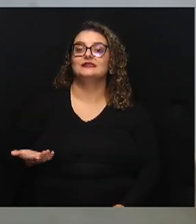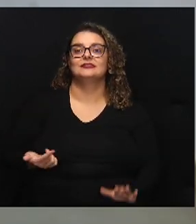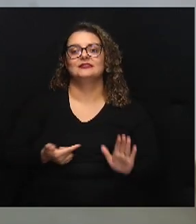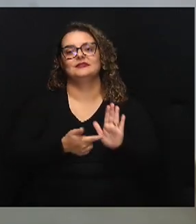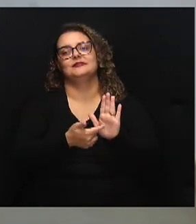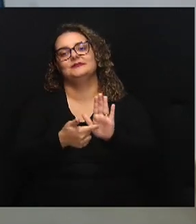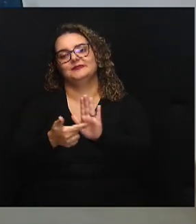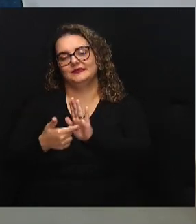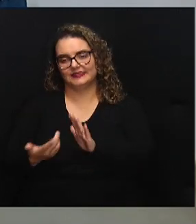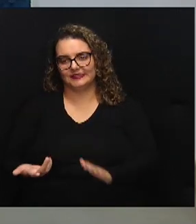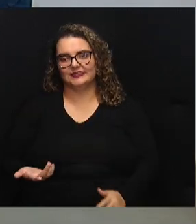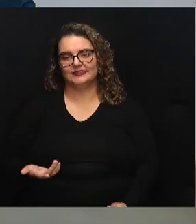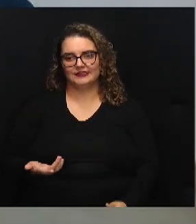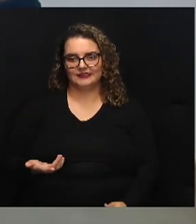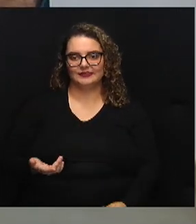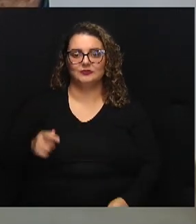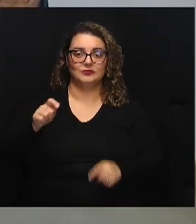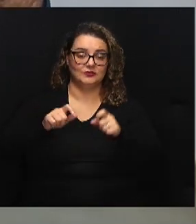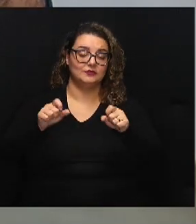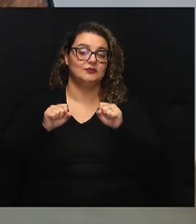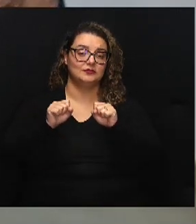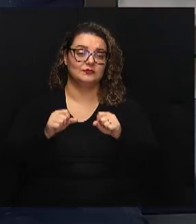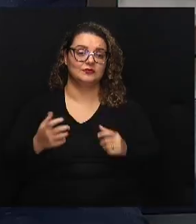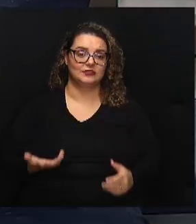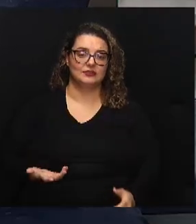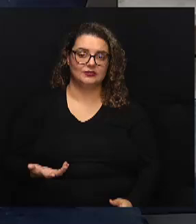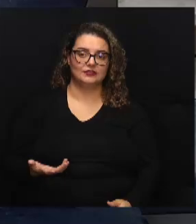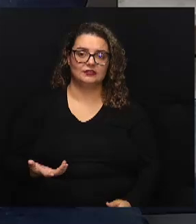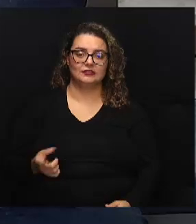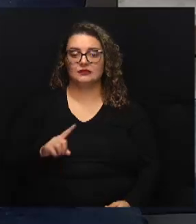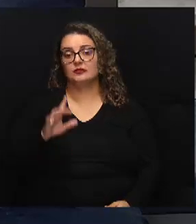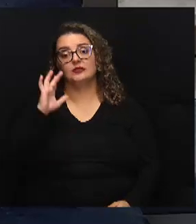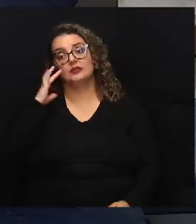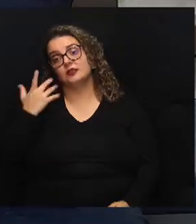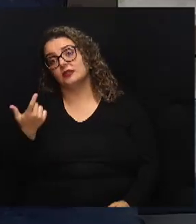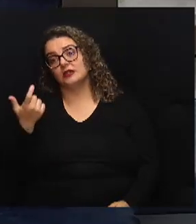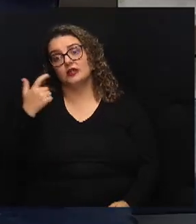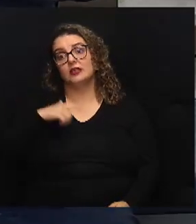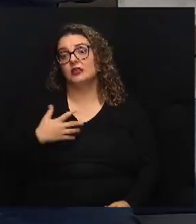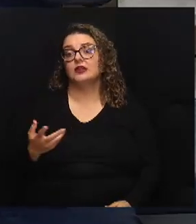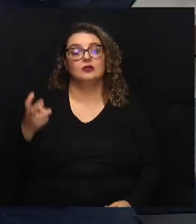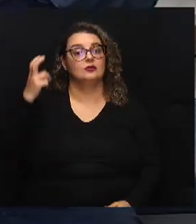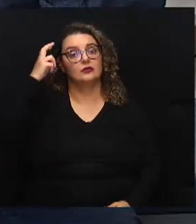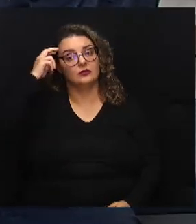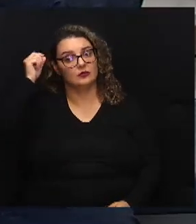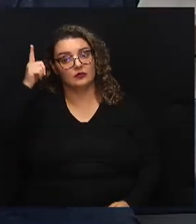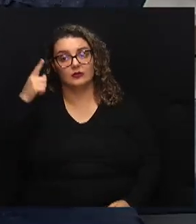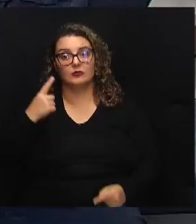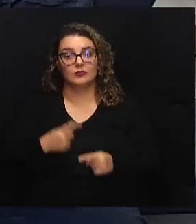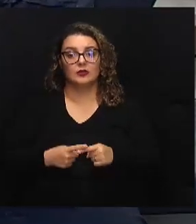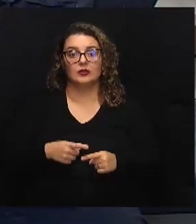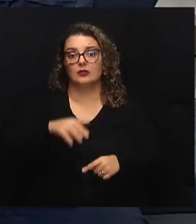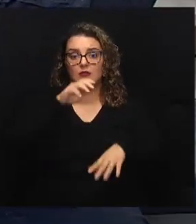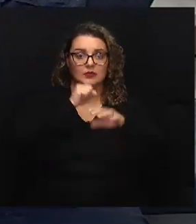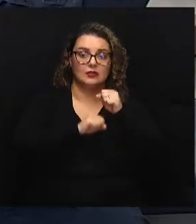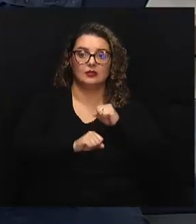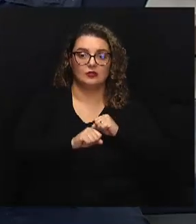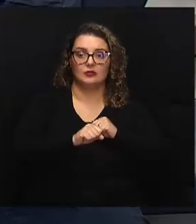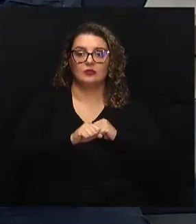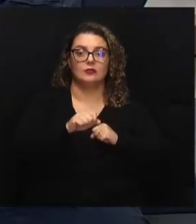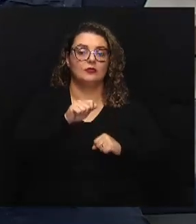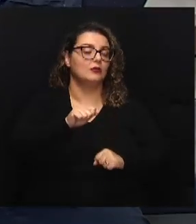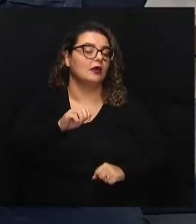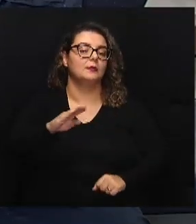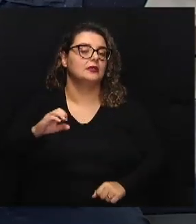mostrado para que as pessoas possam não achar que eu tenho cultura porque eu aprendi o beabá, não, vai muito além